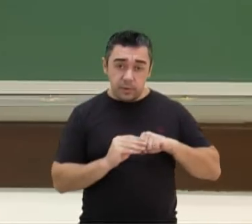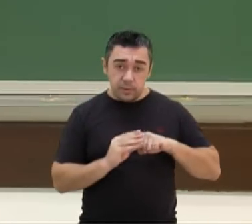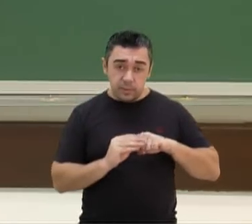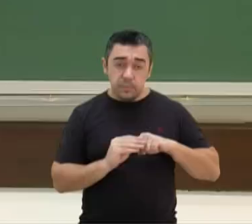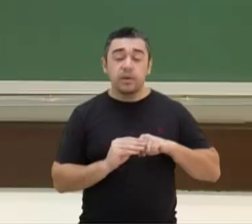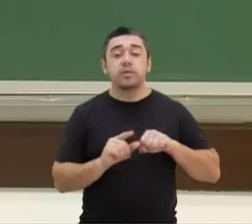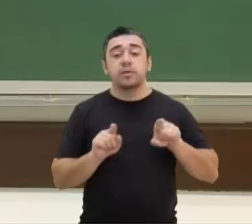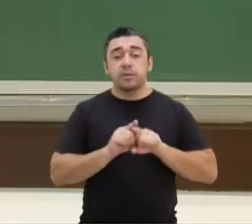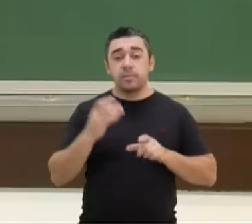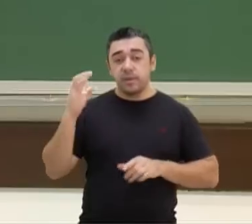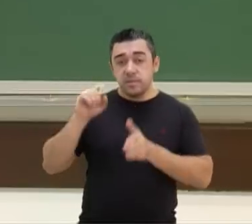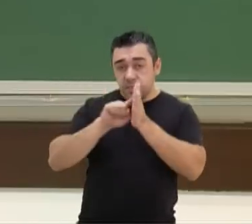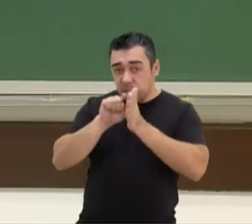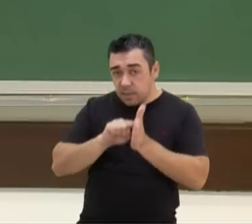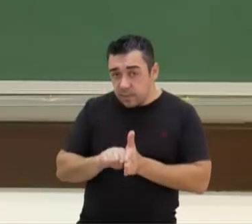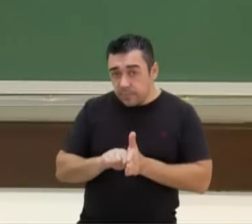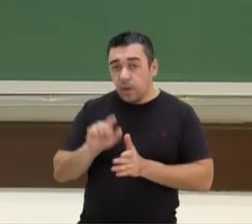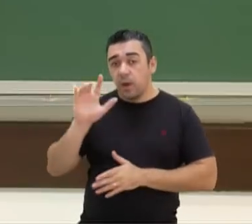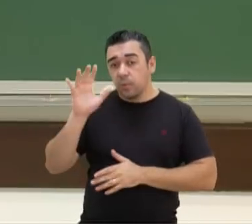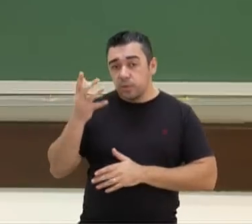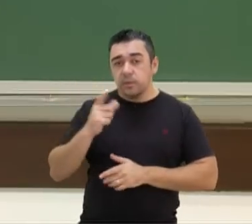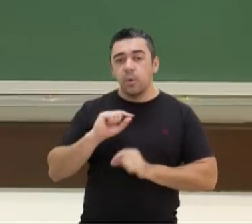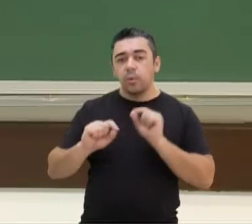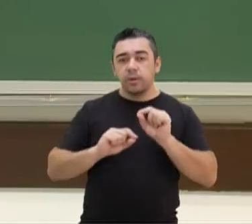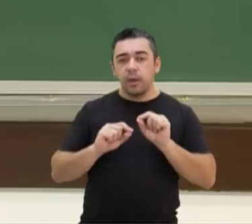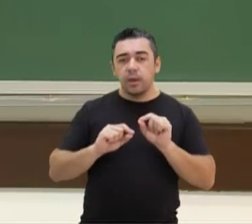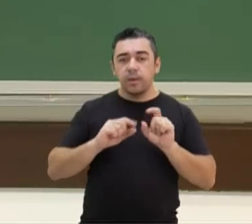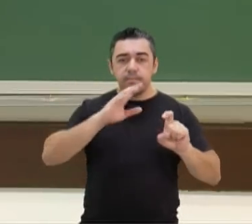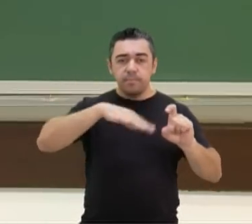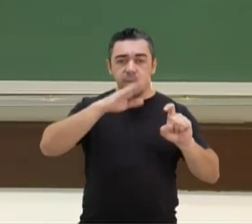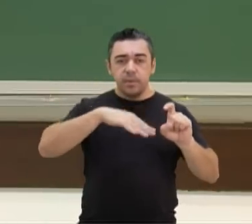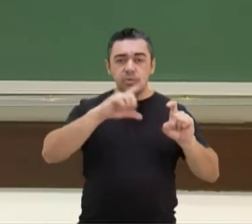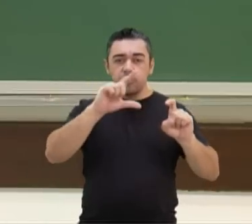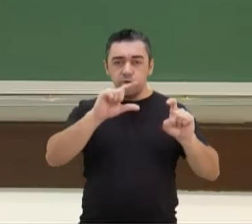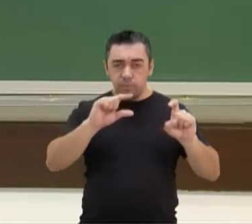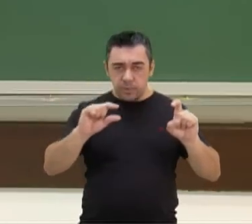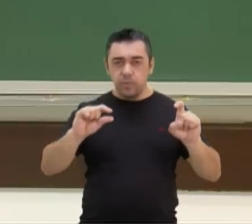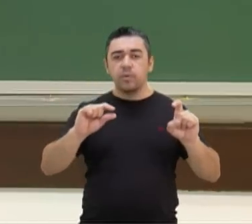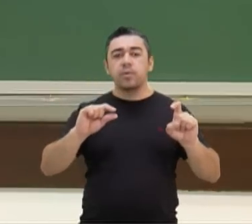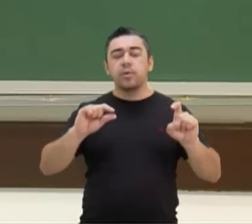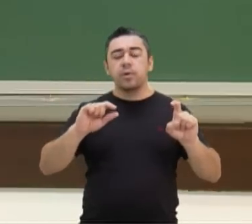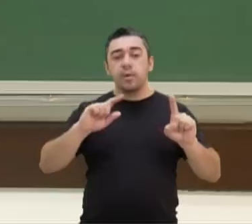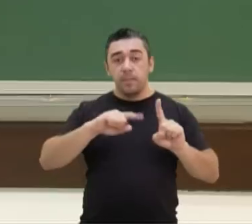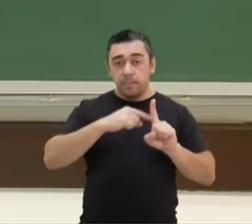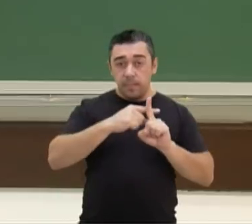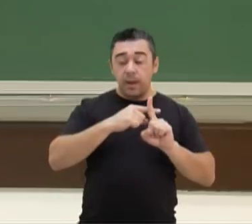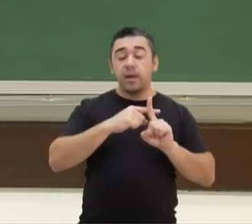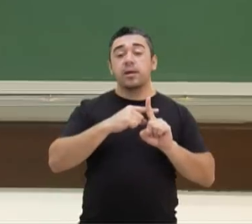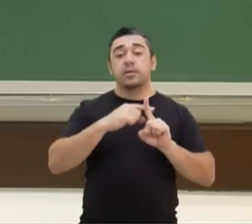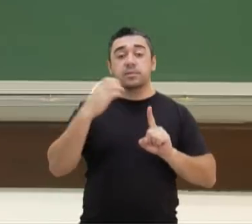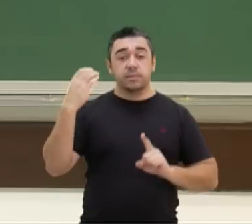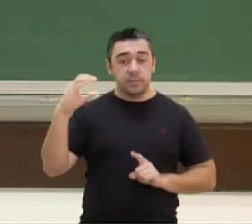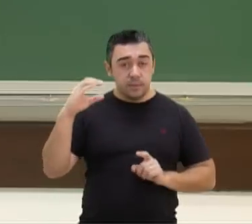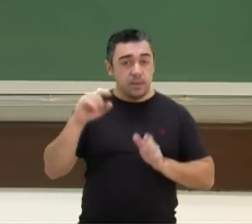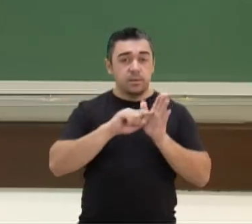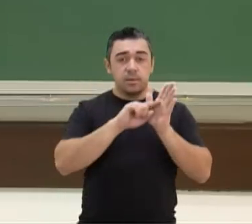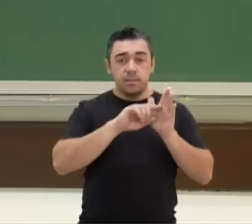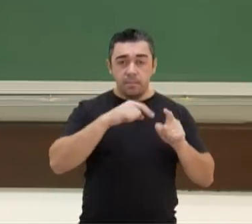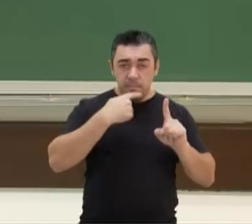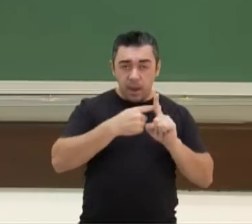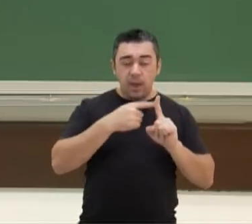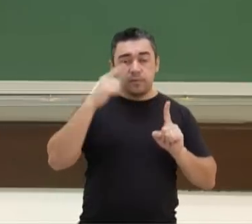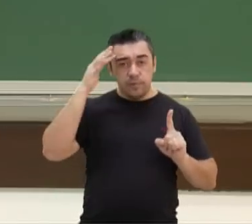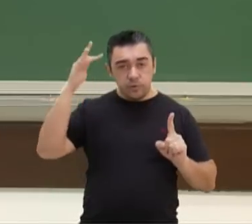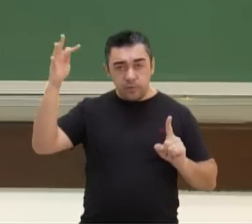e a ciência, depurou-se dos mitos. Ou seja, quanto mais ciência, mais conhecimento, mais sabedoria, mais filosofia,